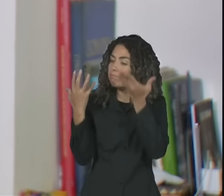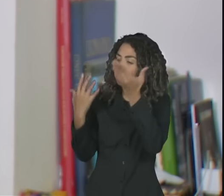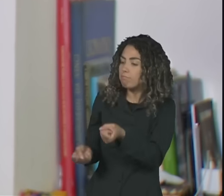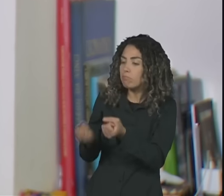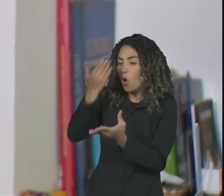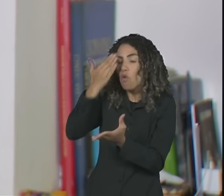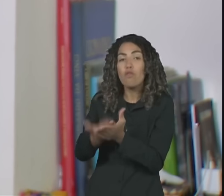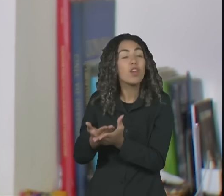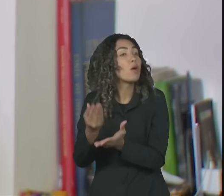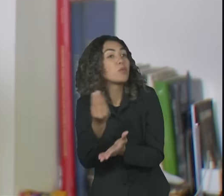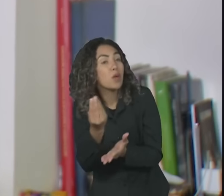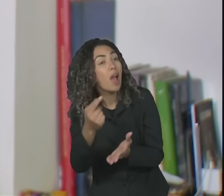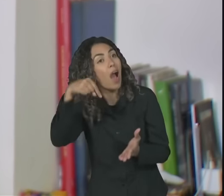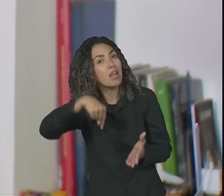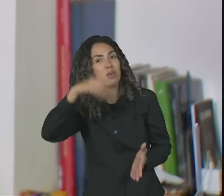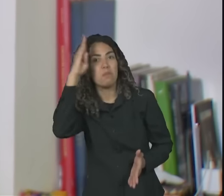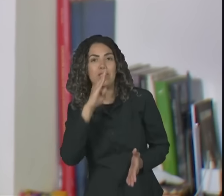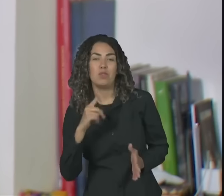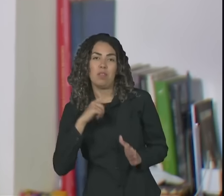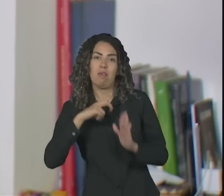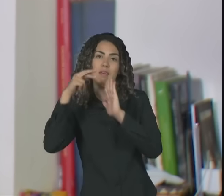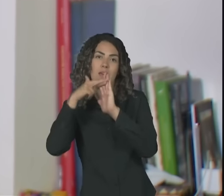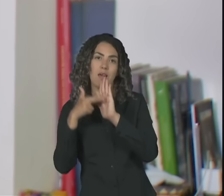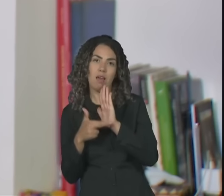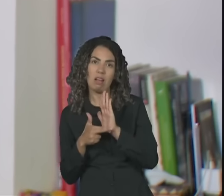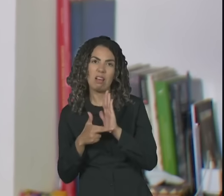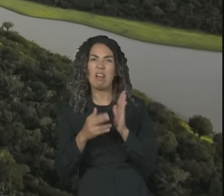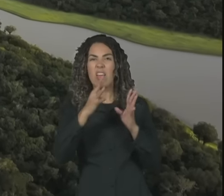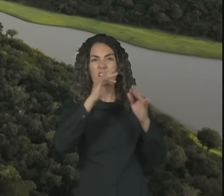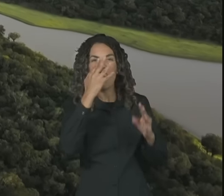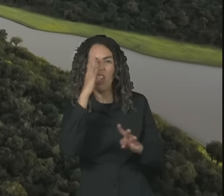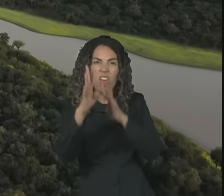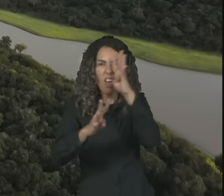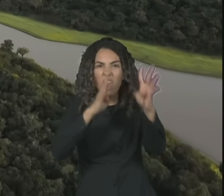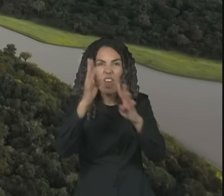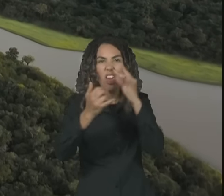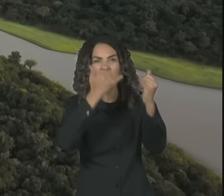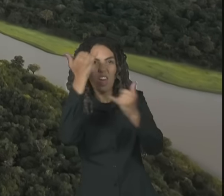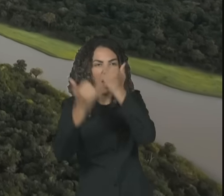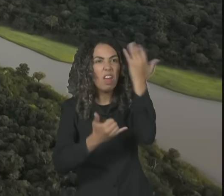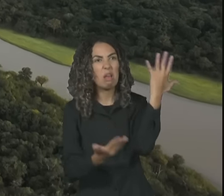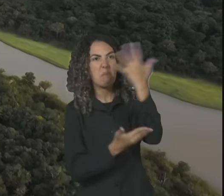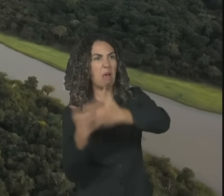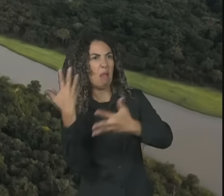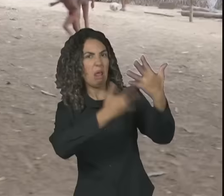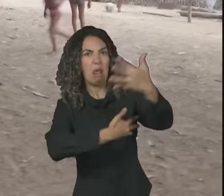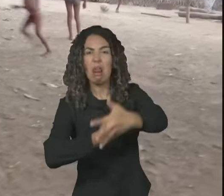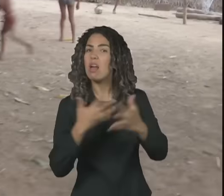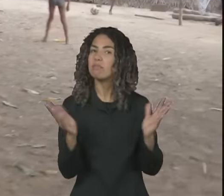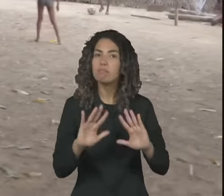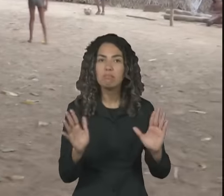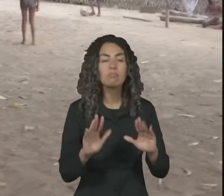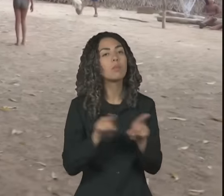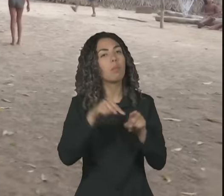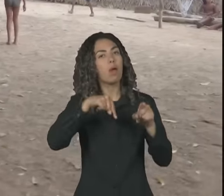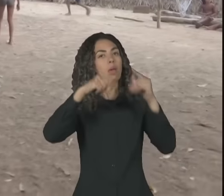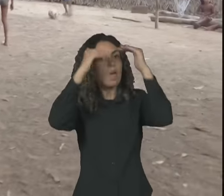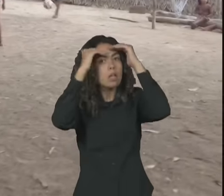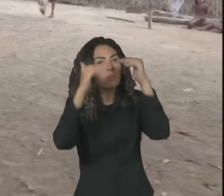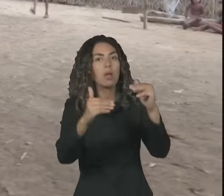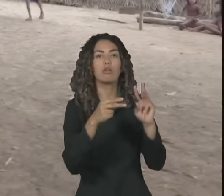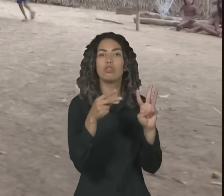as quais a não devastação florestal, o respeito ao meio ambiente, o respeito às populações indígenas e